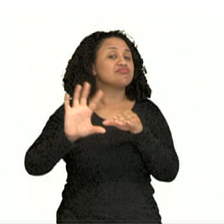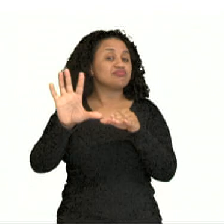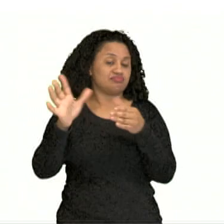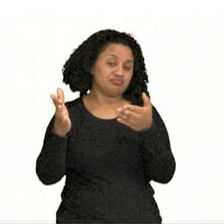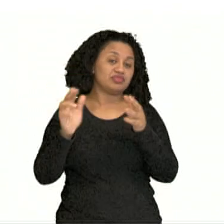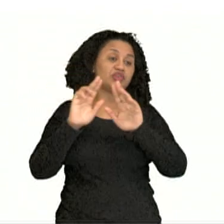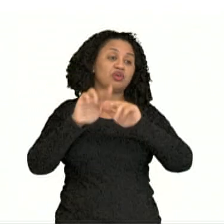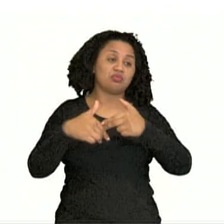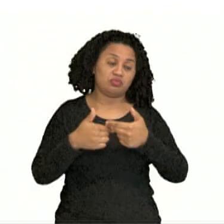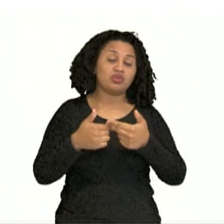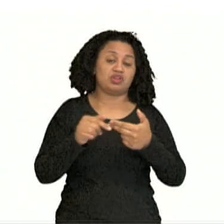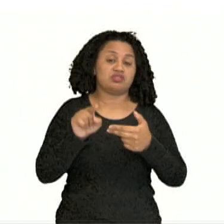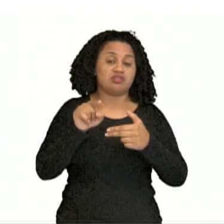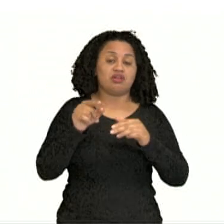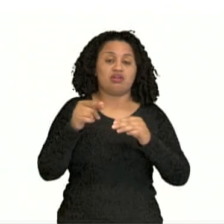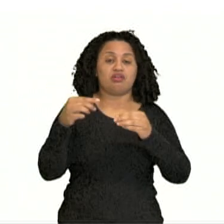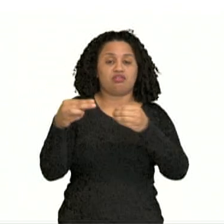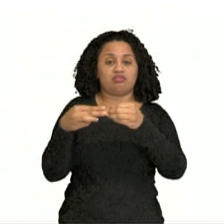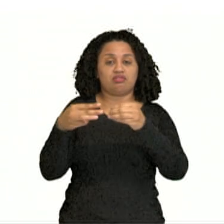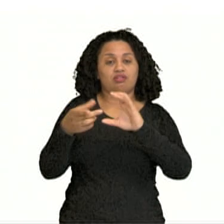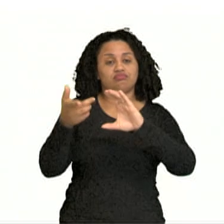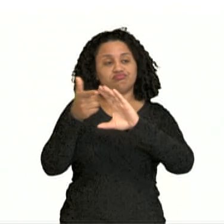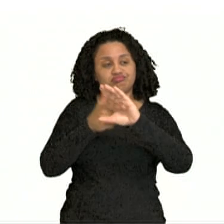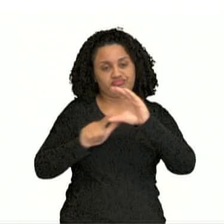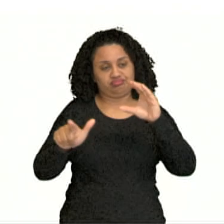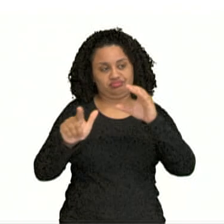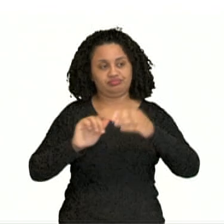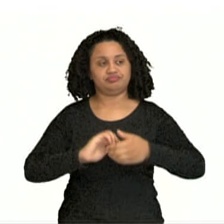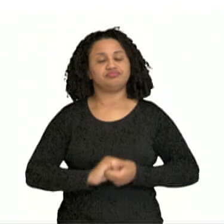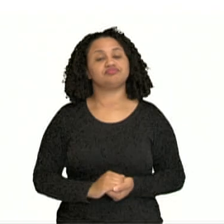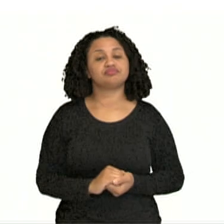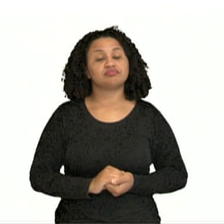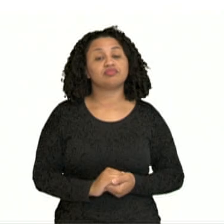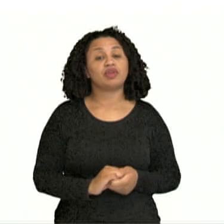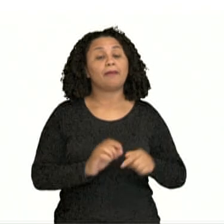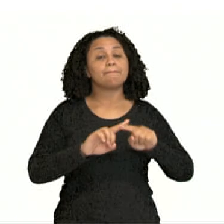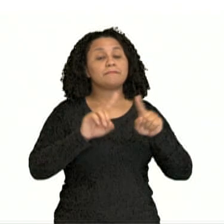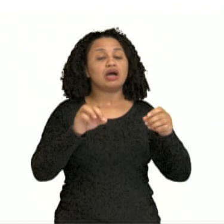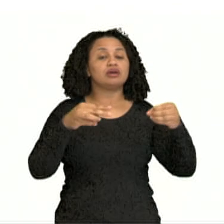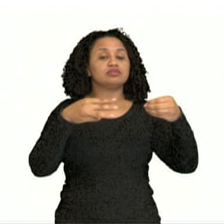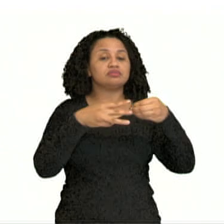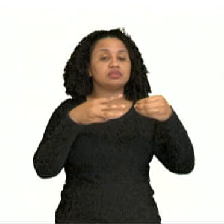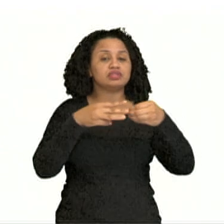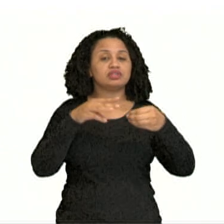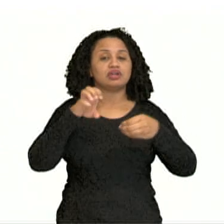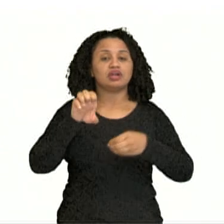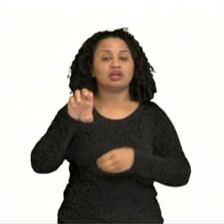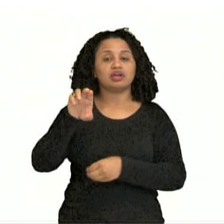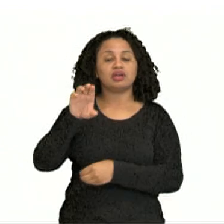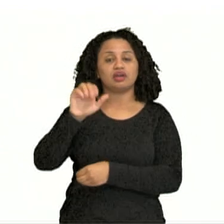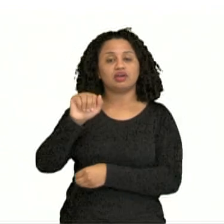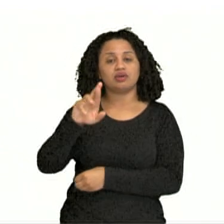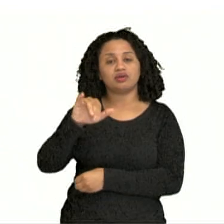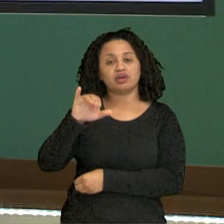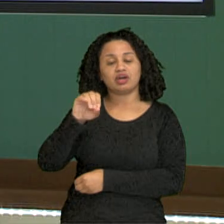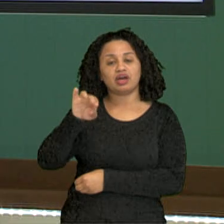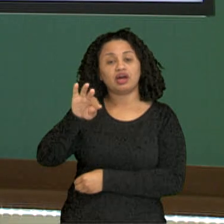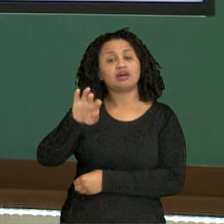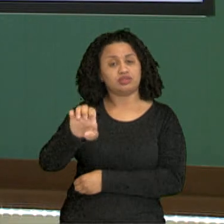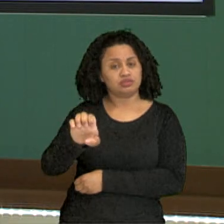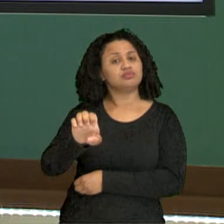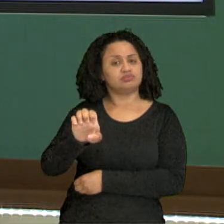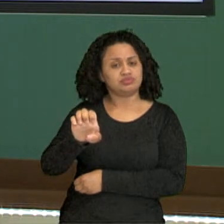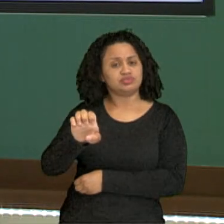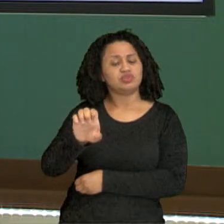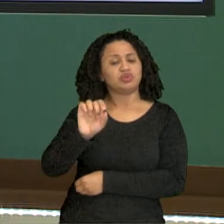é considerado uma célula procarionte. Já uma célula eucarionte,